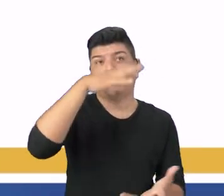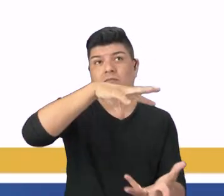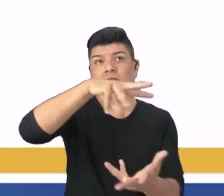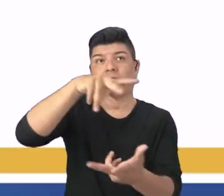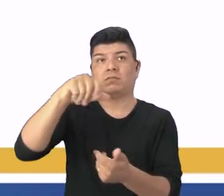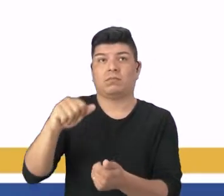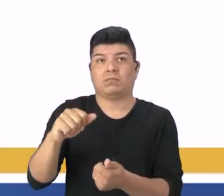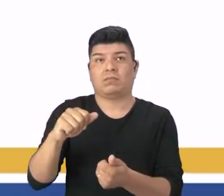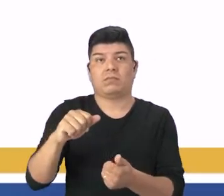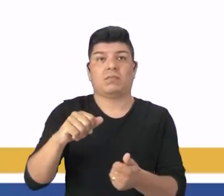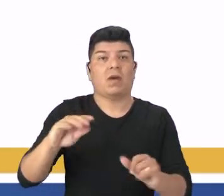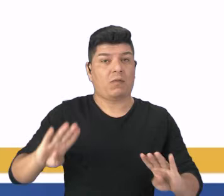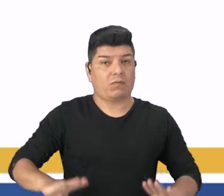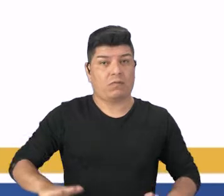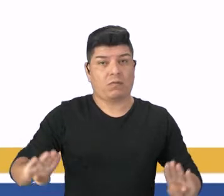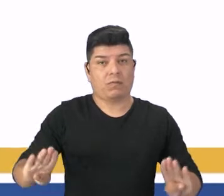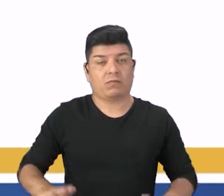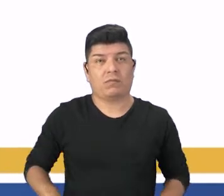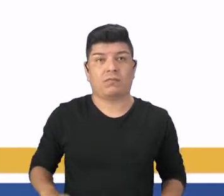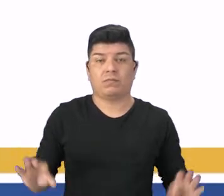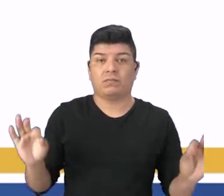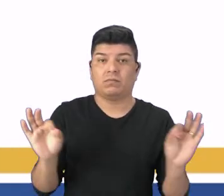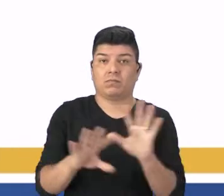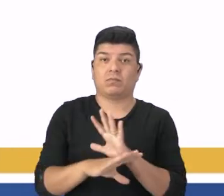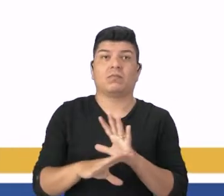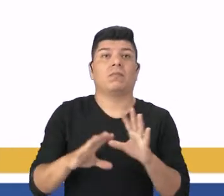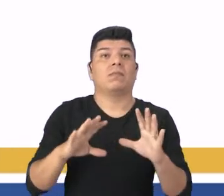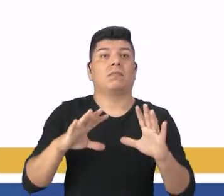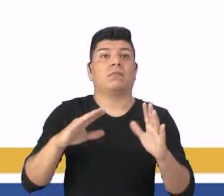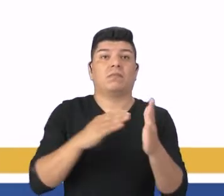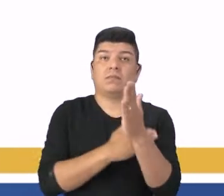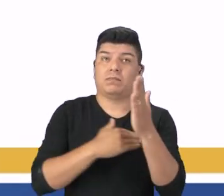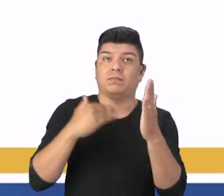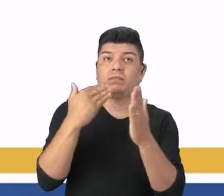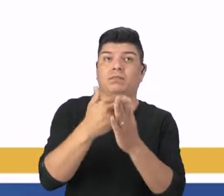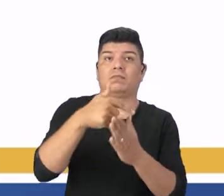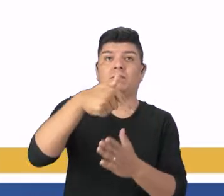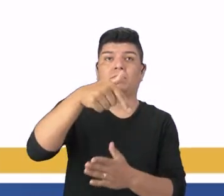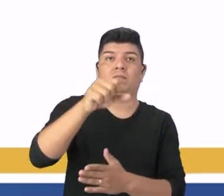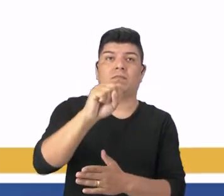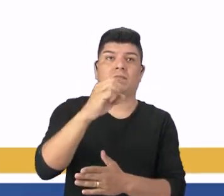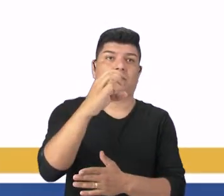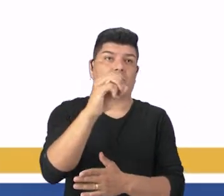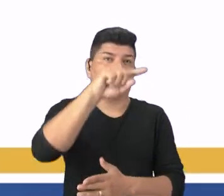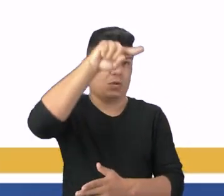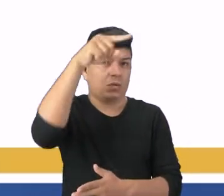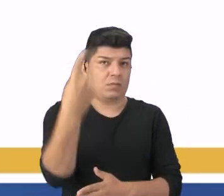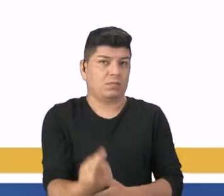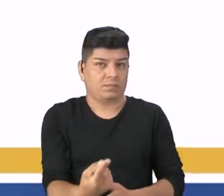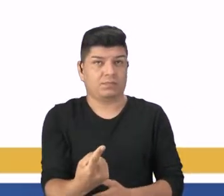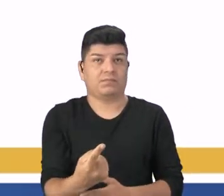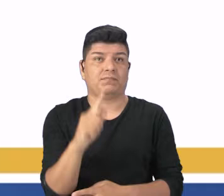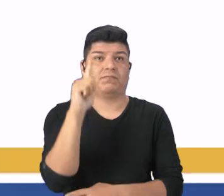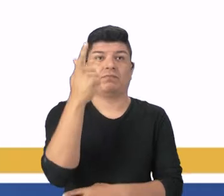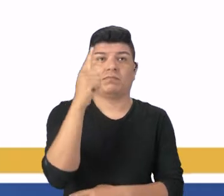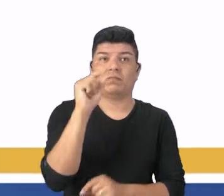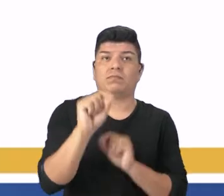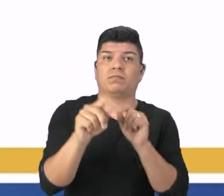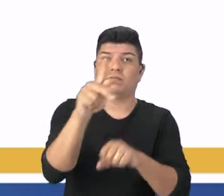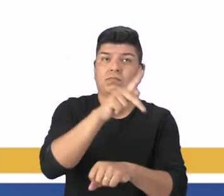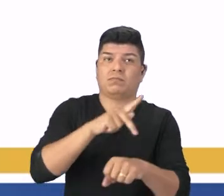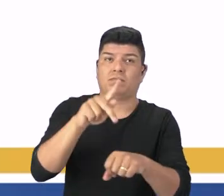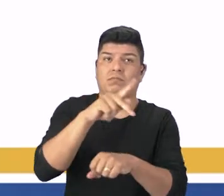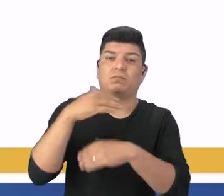está subnutrida. Desse total, a grande maioria, 780 milhões, se encontra